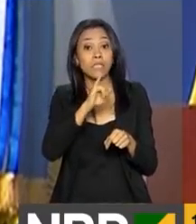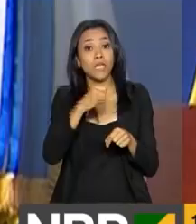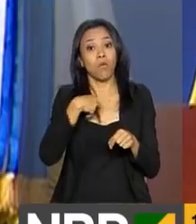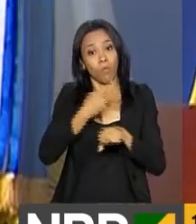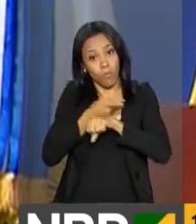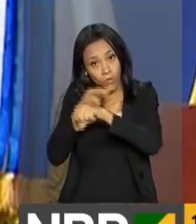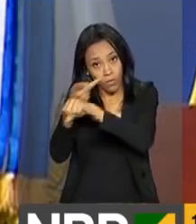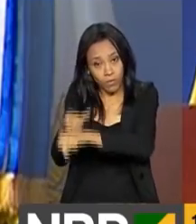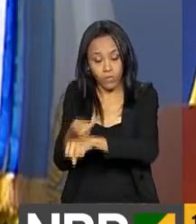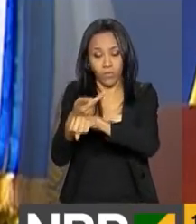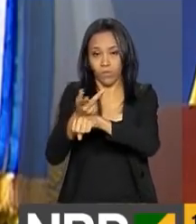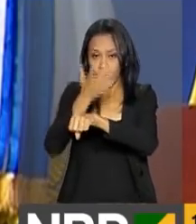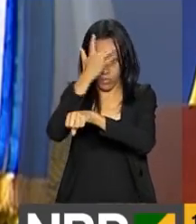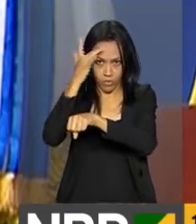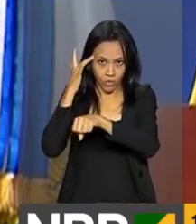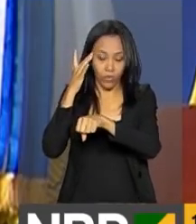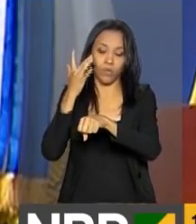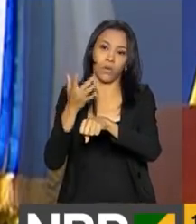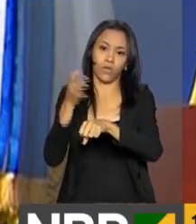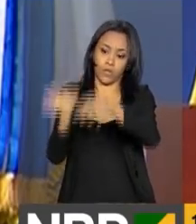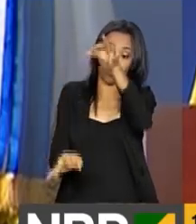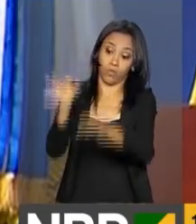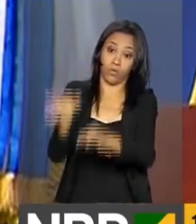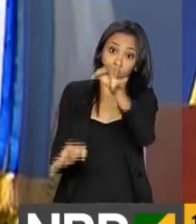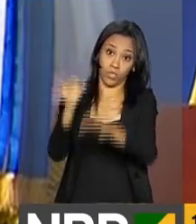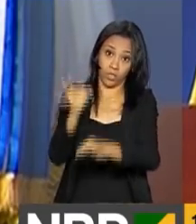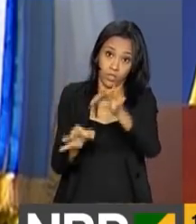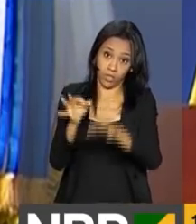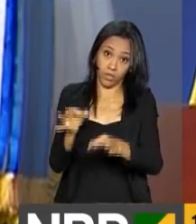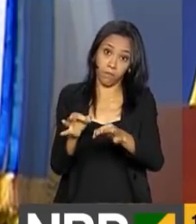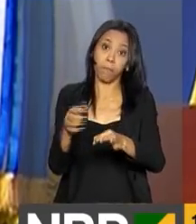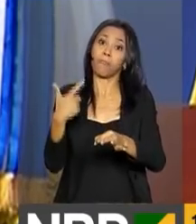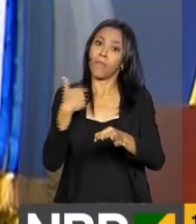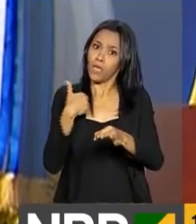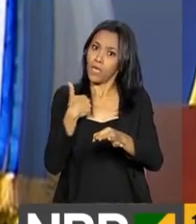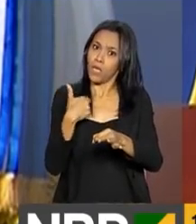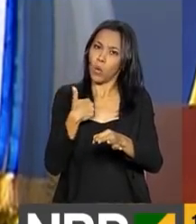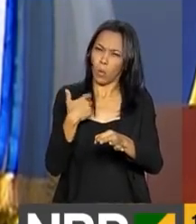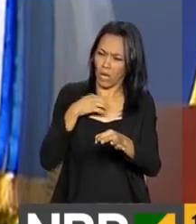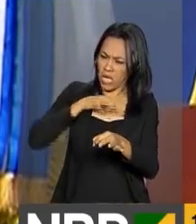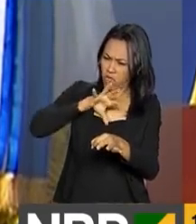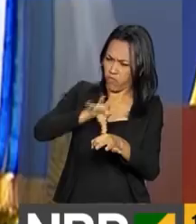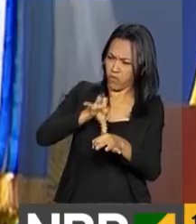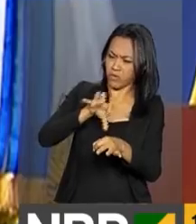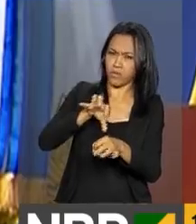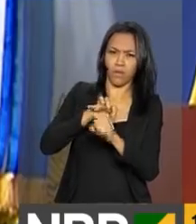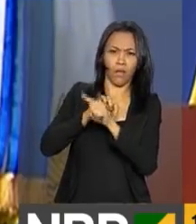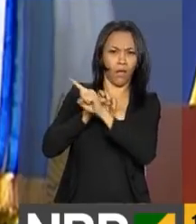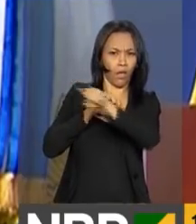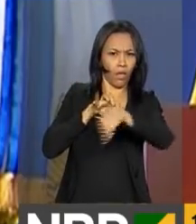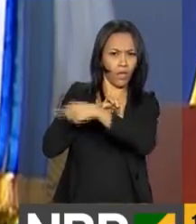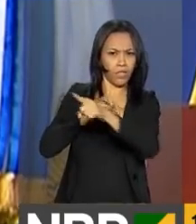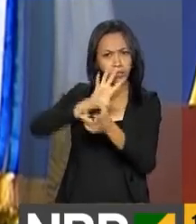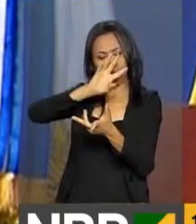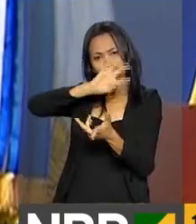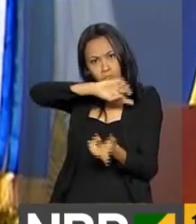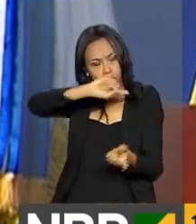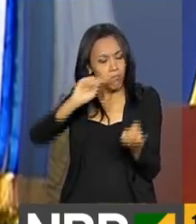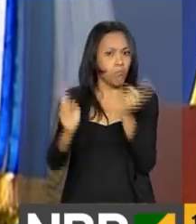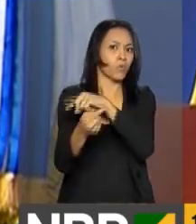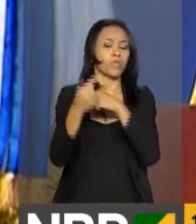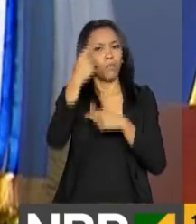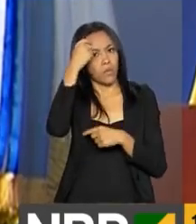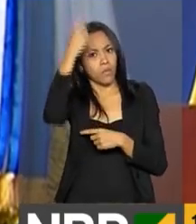alguém do Judiciário e sou capaz de influenciá-lo ao ponto dele mudar uma opinião